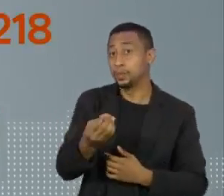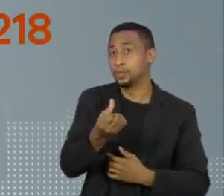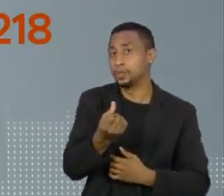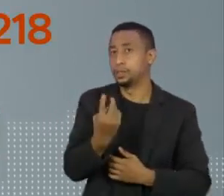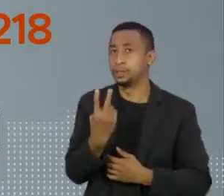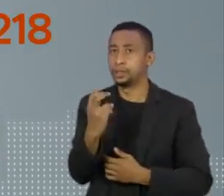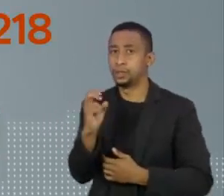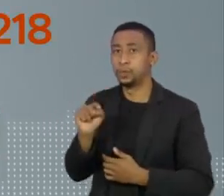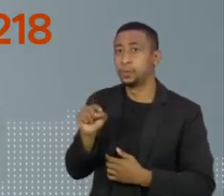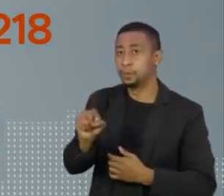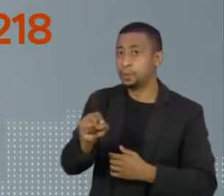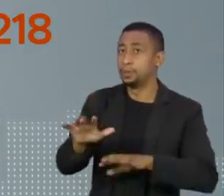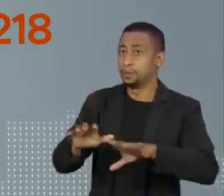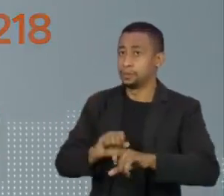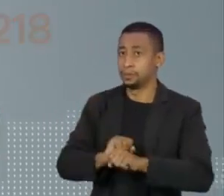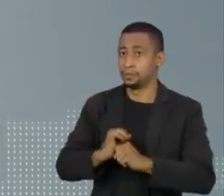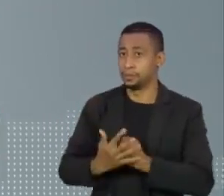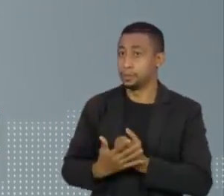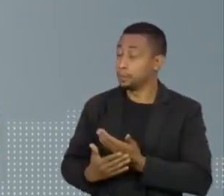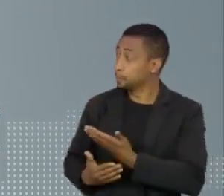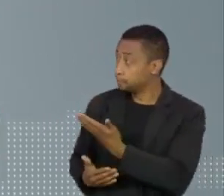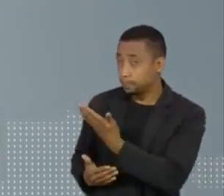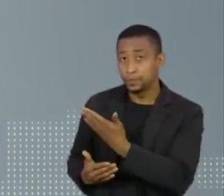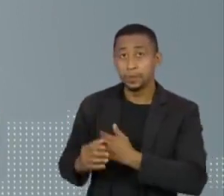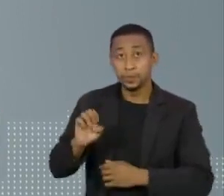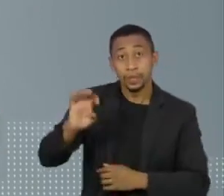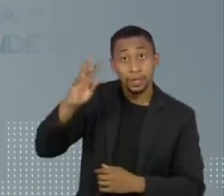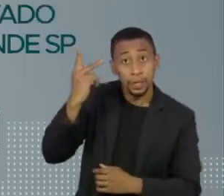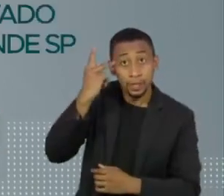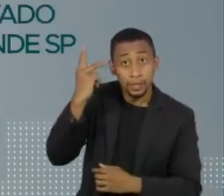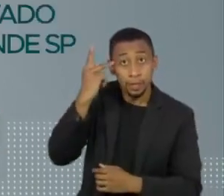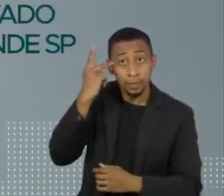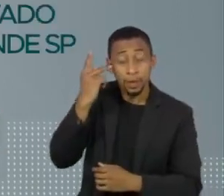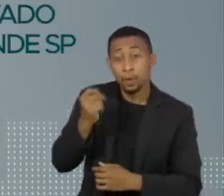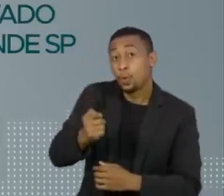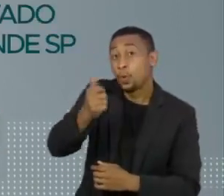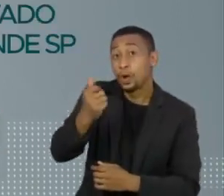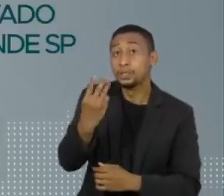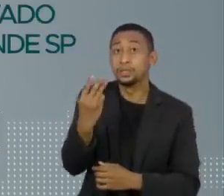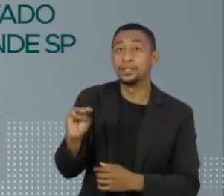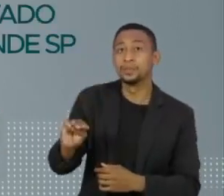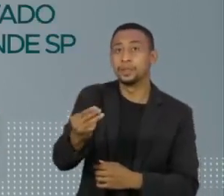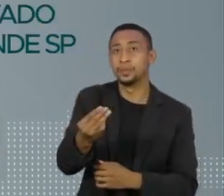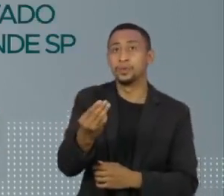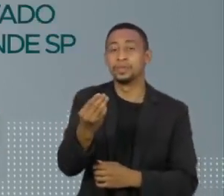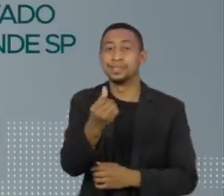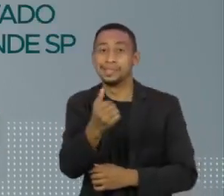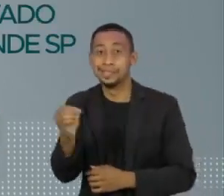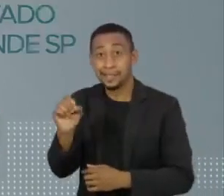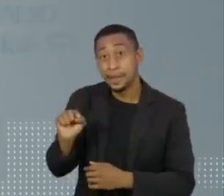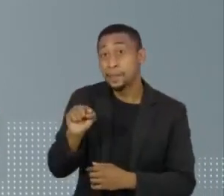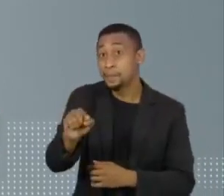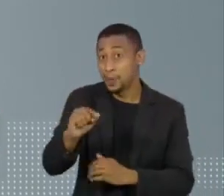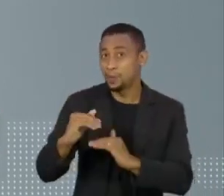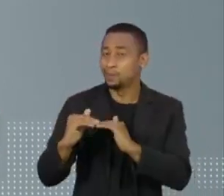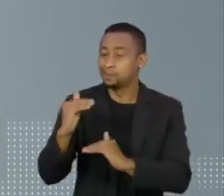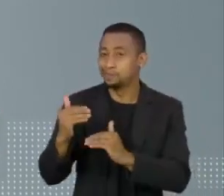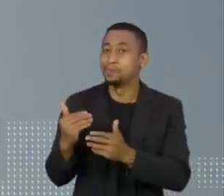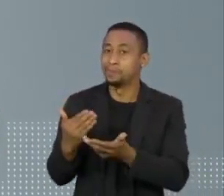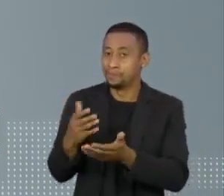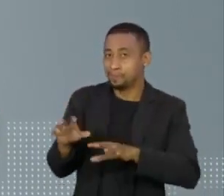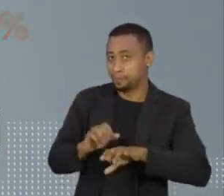e seiscentos e vinte e cinco mil infectados o estado de São Paulo tem quase 3100000 casos